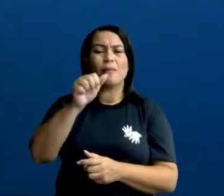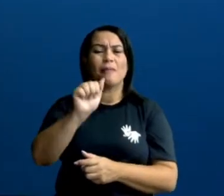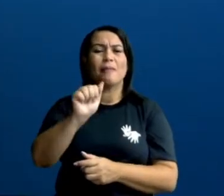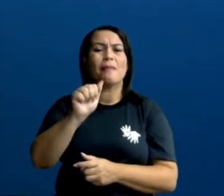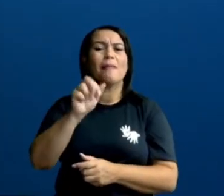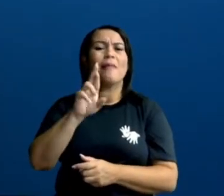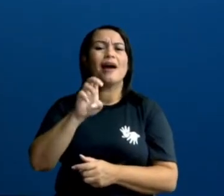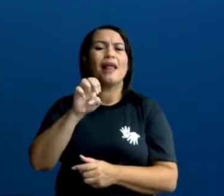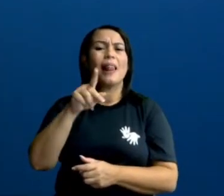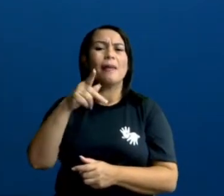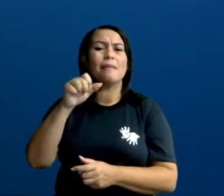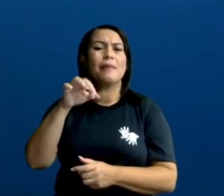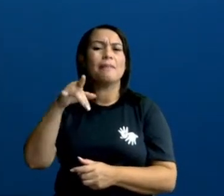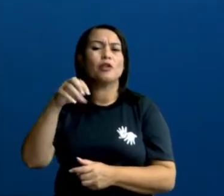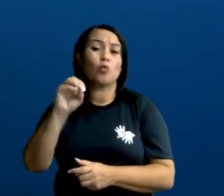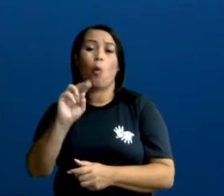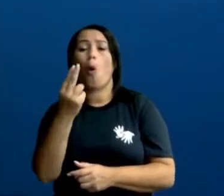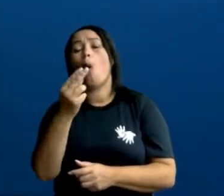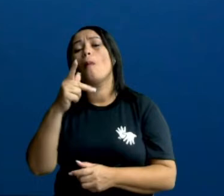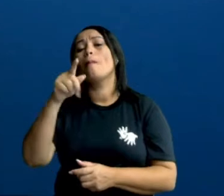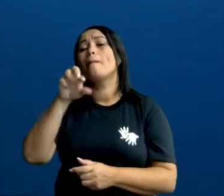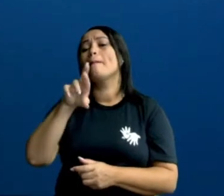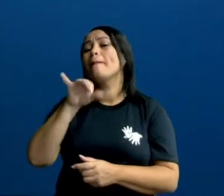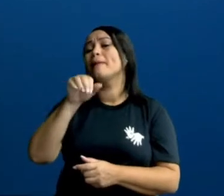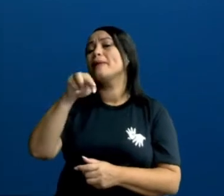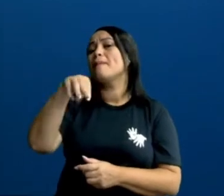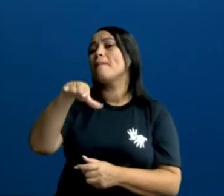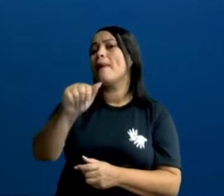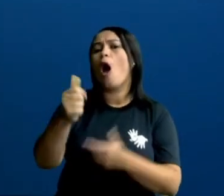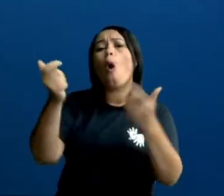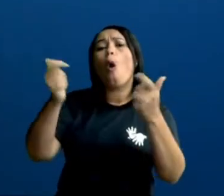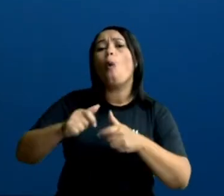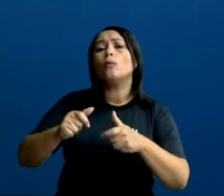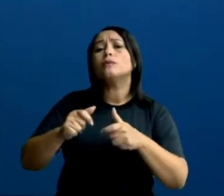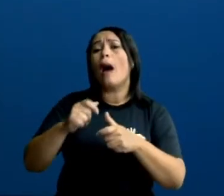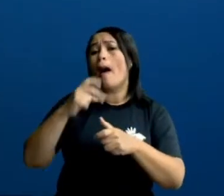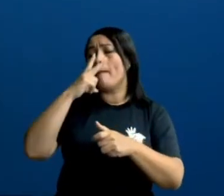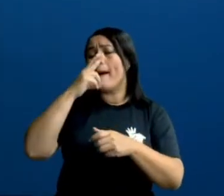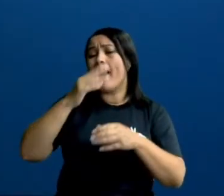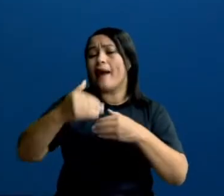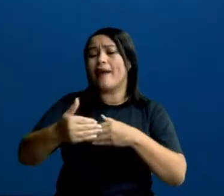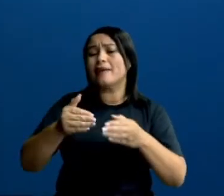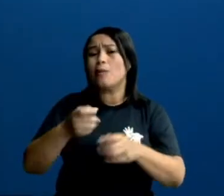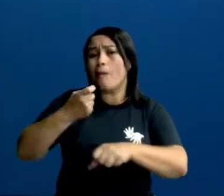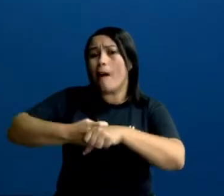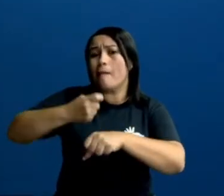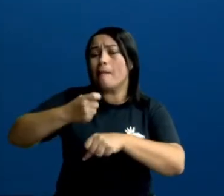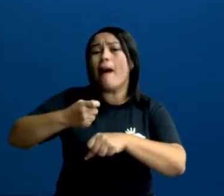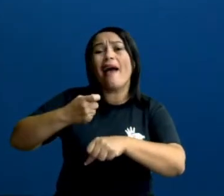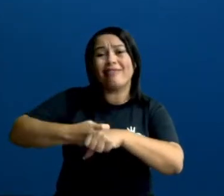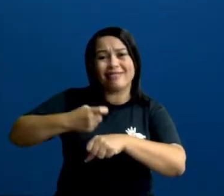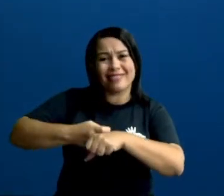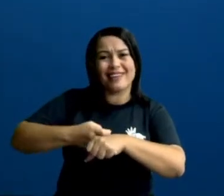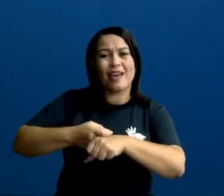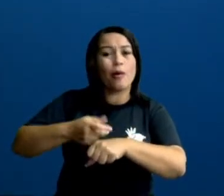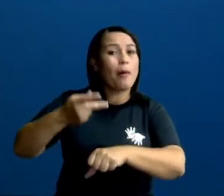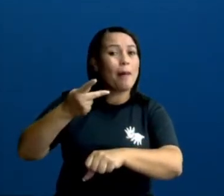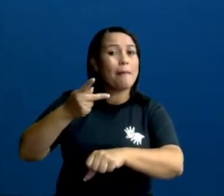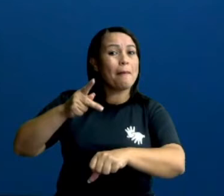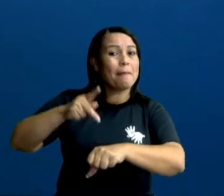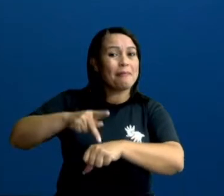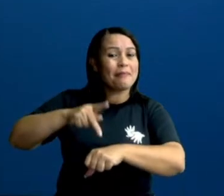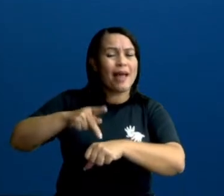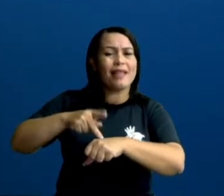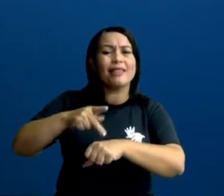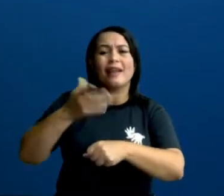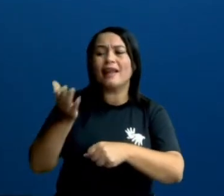paralelepípedo aqui, ou prisma, encontramos onde? No tijolo. E por último, o